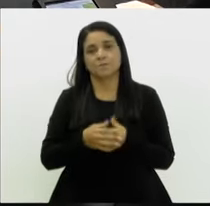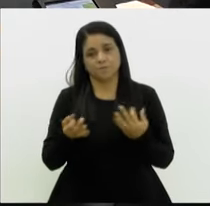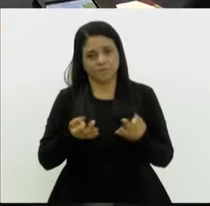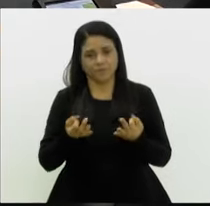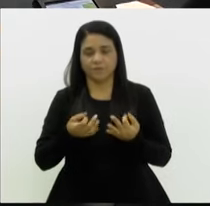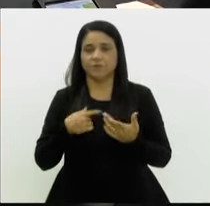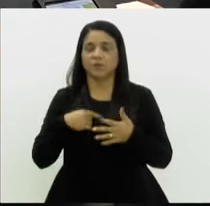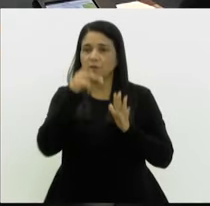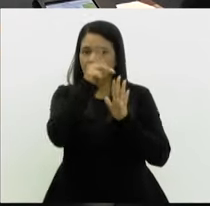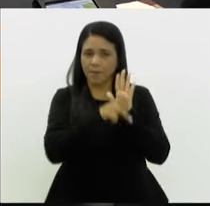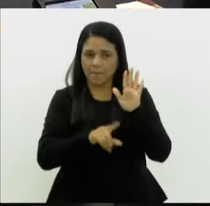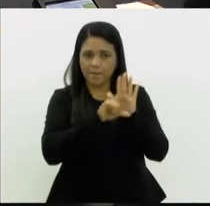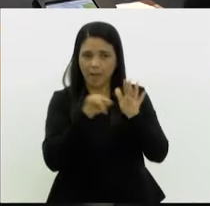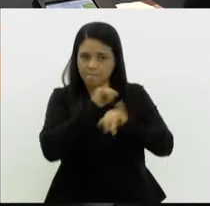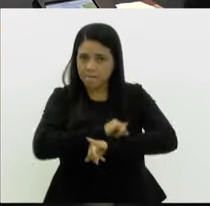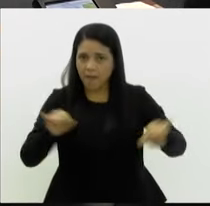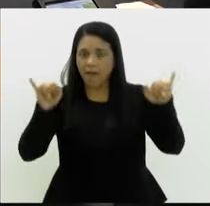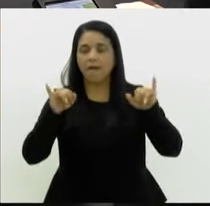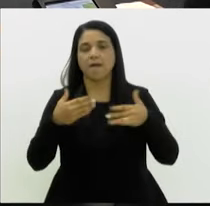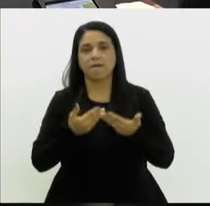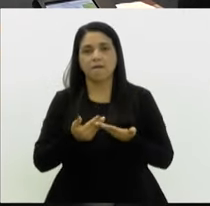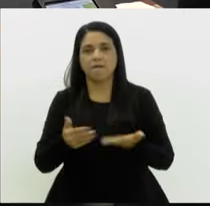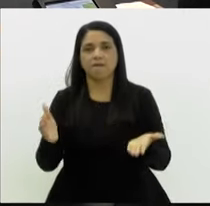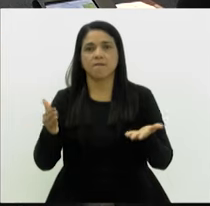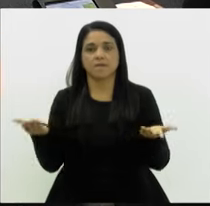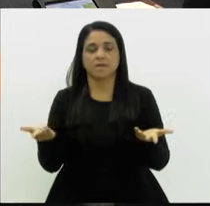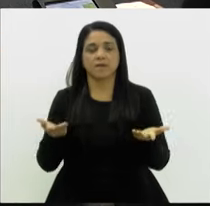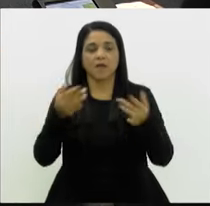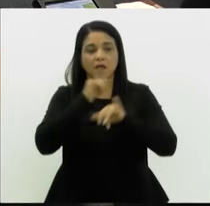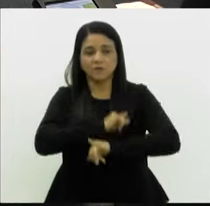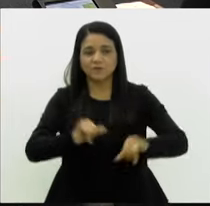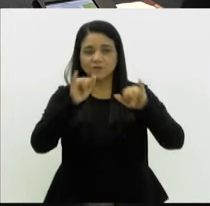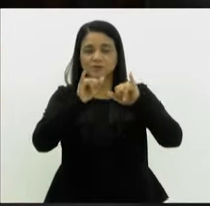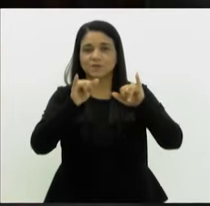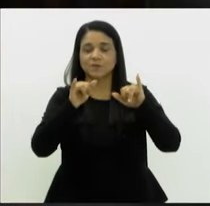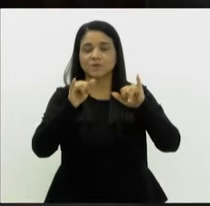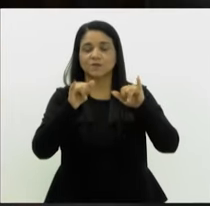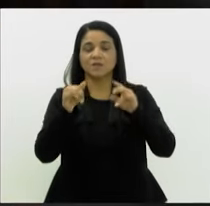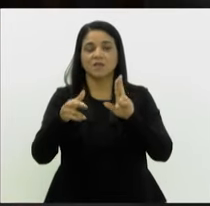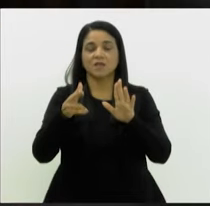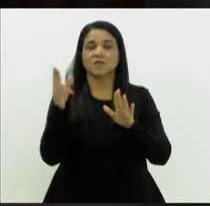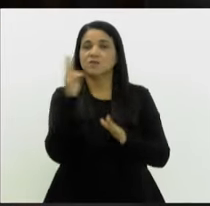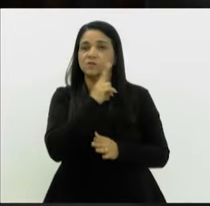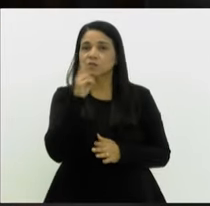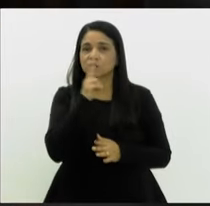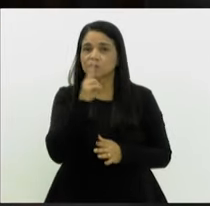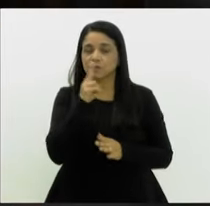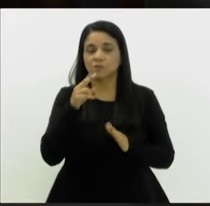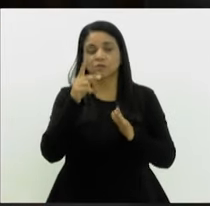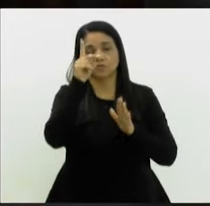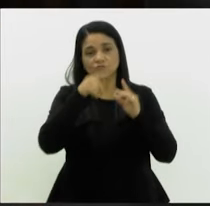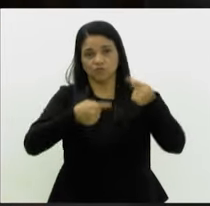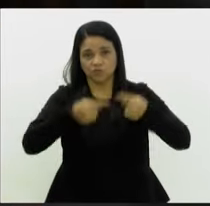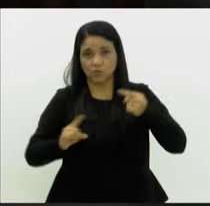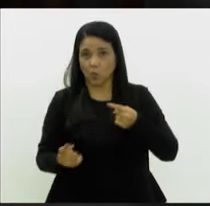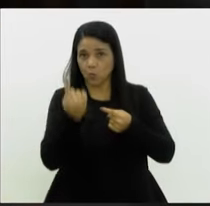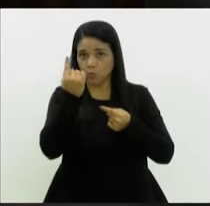cantar e vamos dar início aos trabalhos. Anuncio, em regime de urgência, em discussão